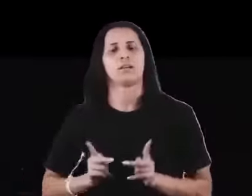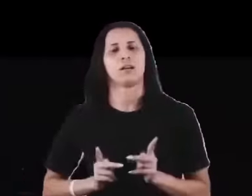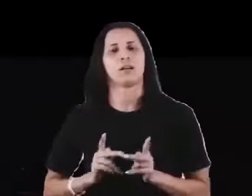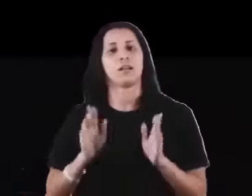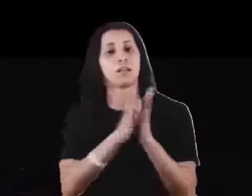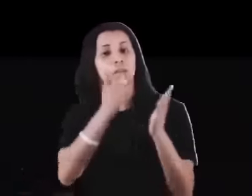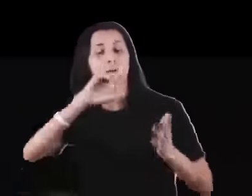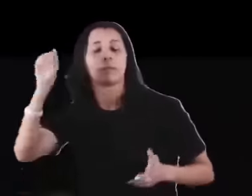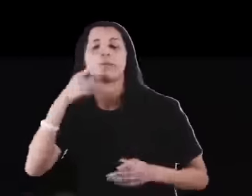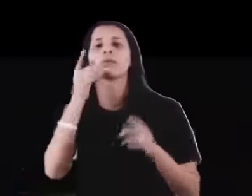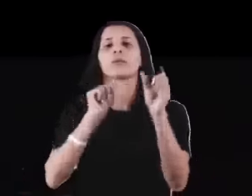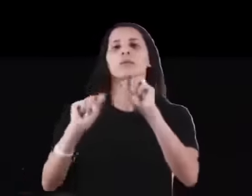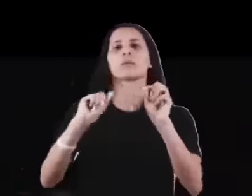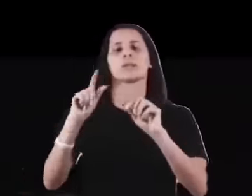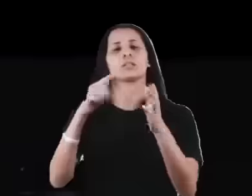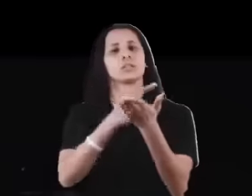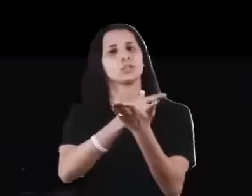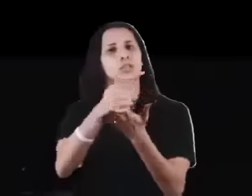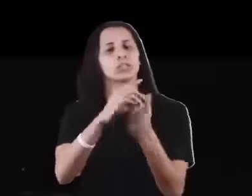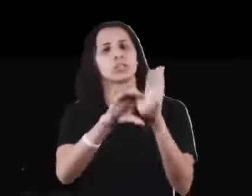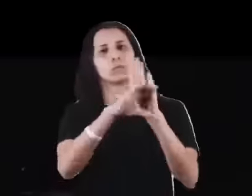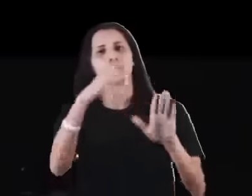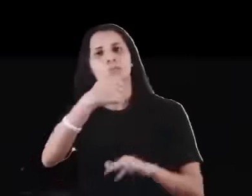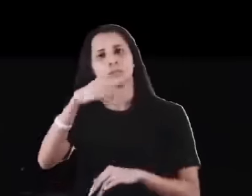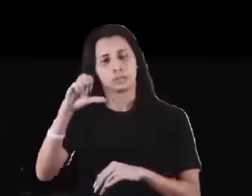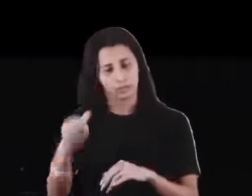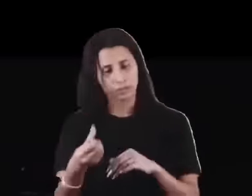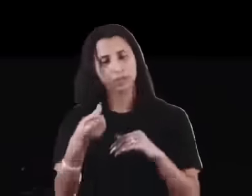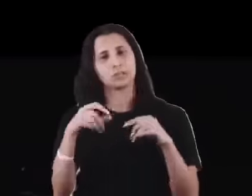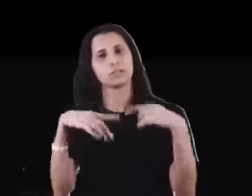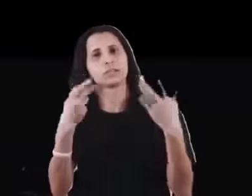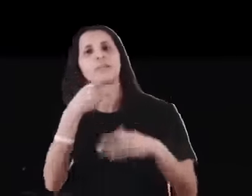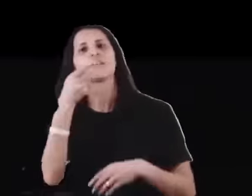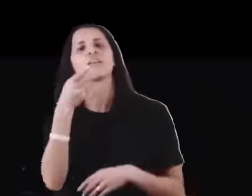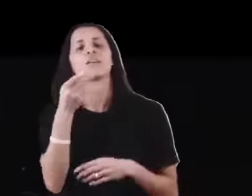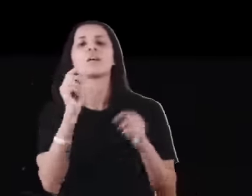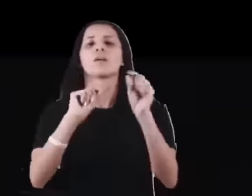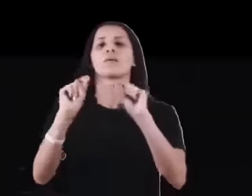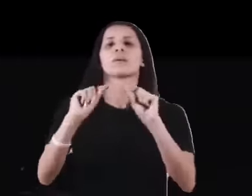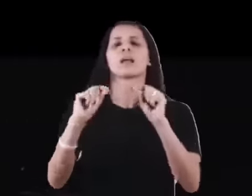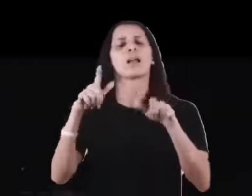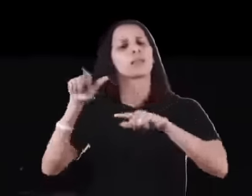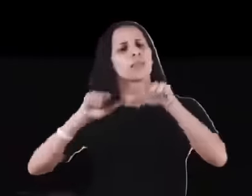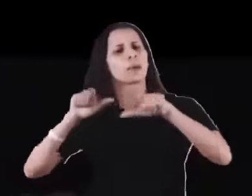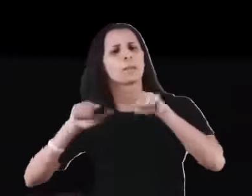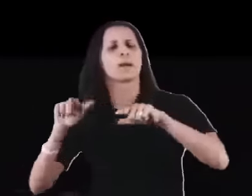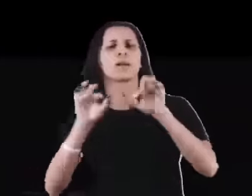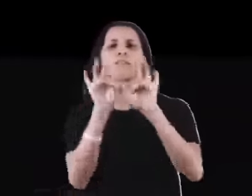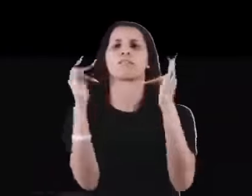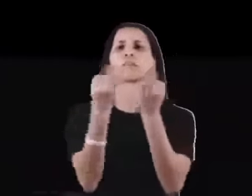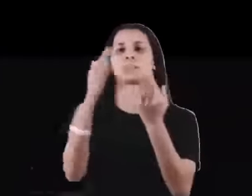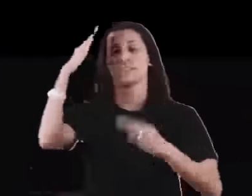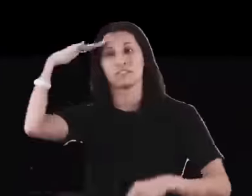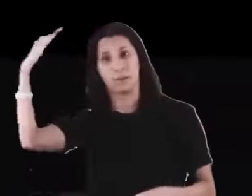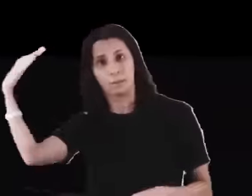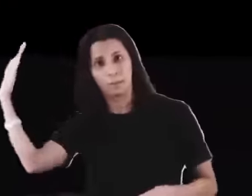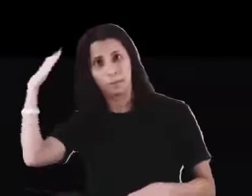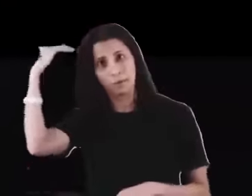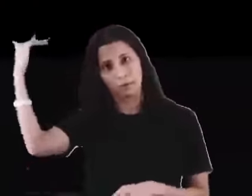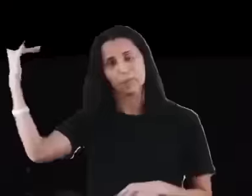Gênesis 16 ela simplesmente trabalhava para a família mais famosa da Bíblia Abraão e Sara